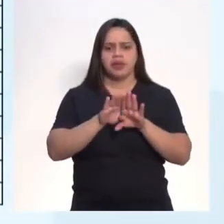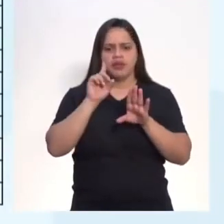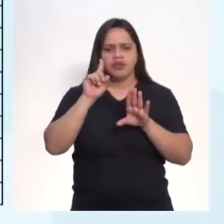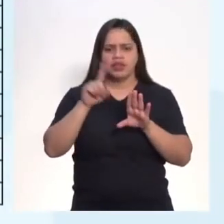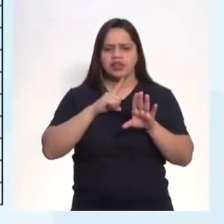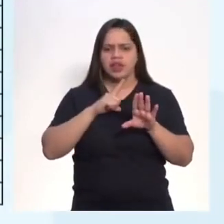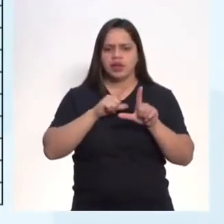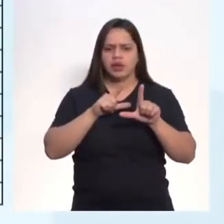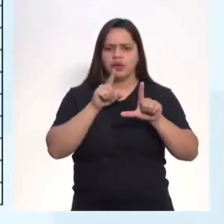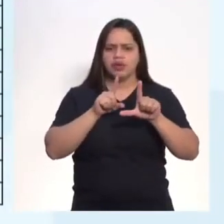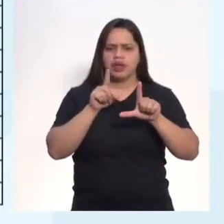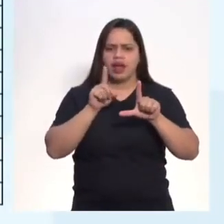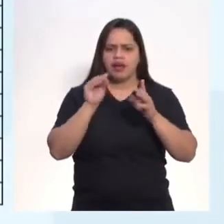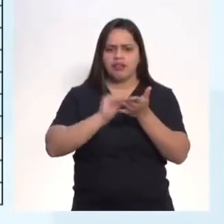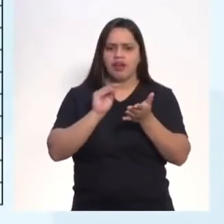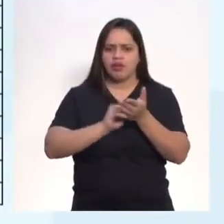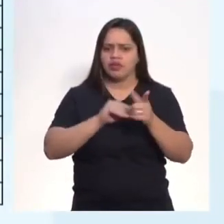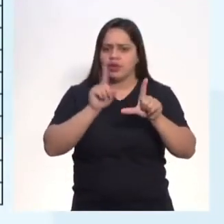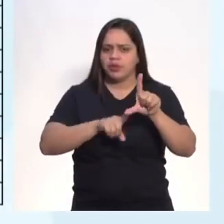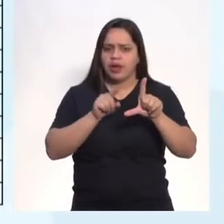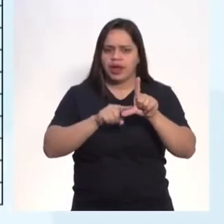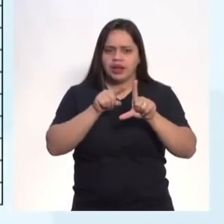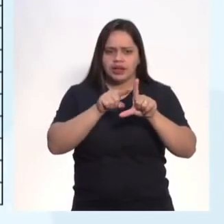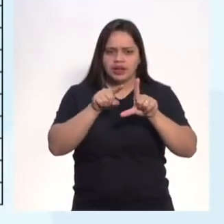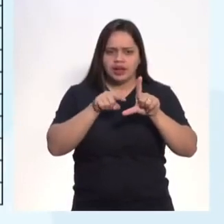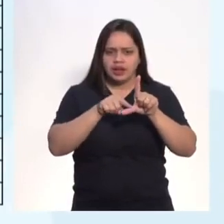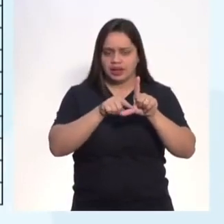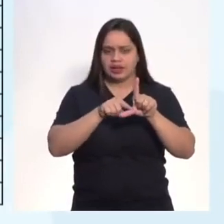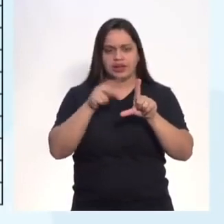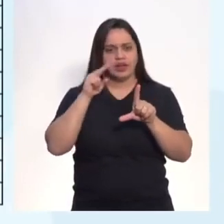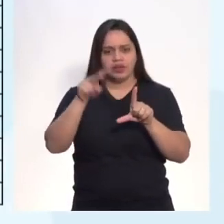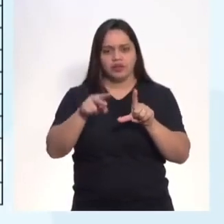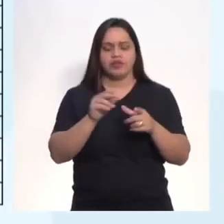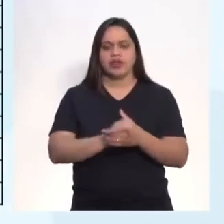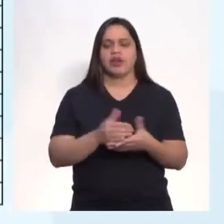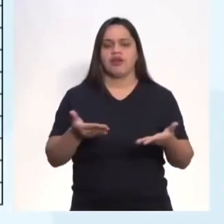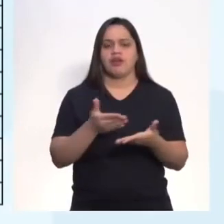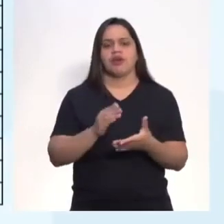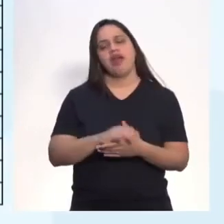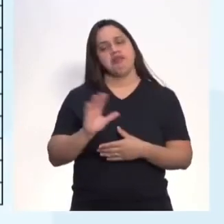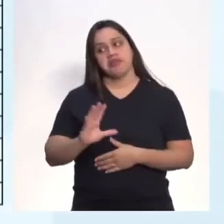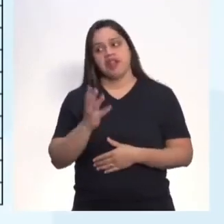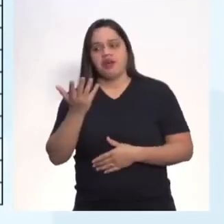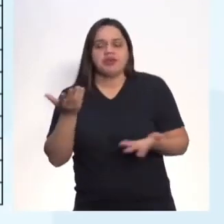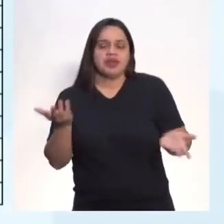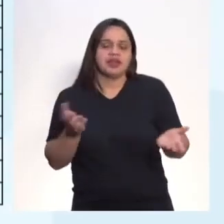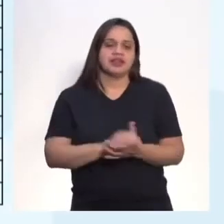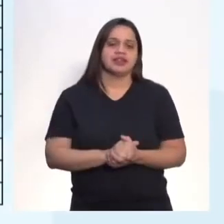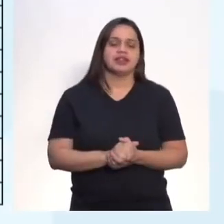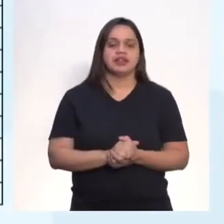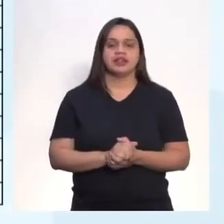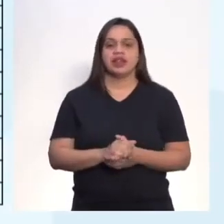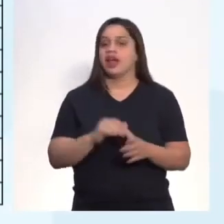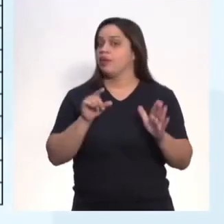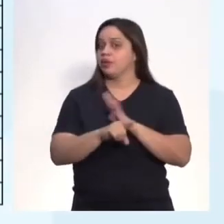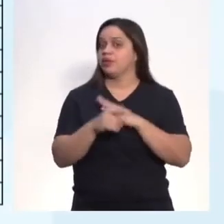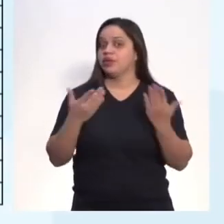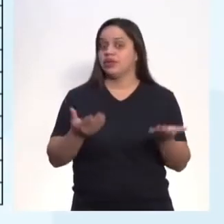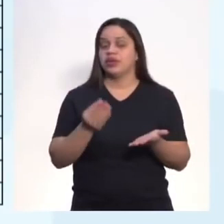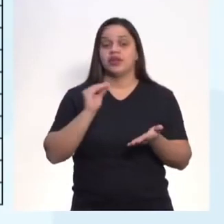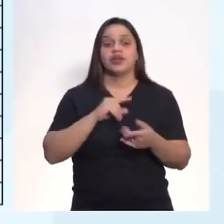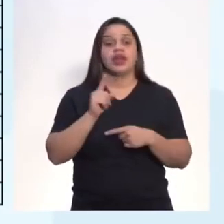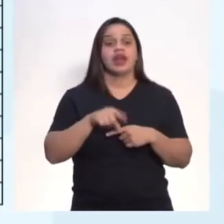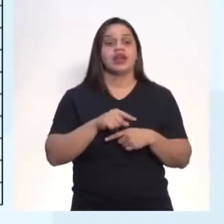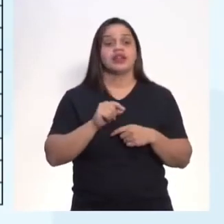Tem uma letrinha faltando, né? Acontece. E aí, gente, qual que está faltando? Uma